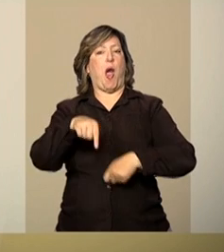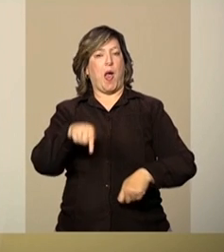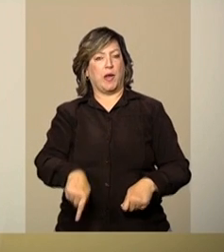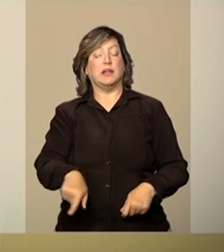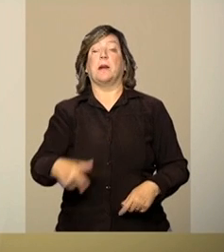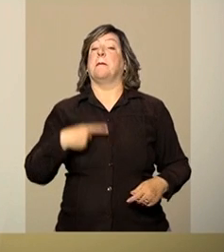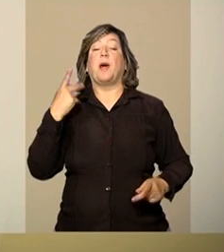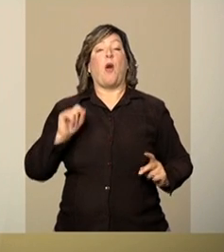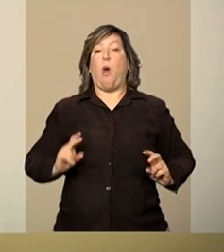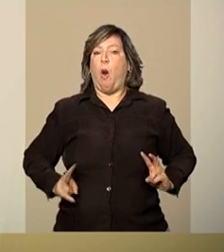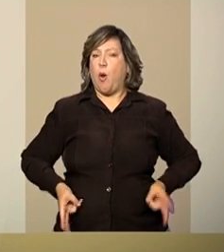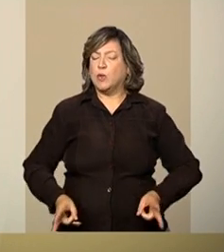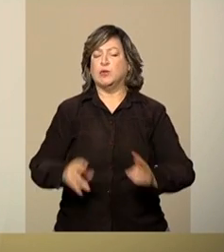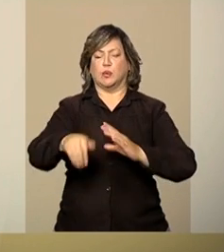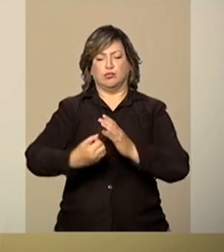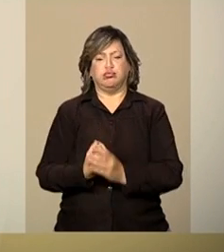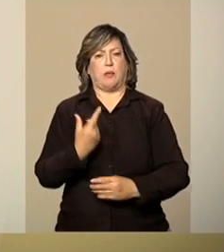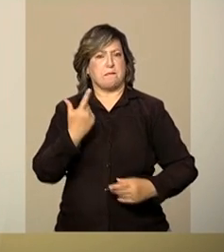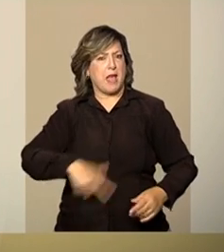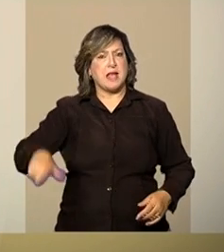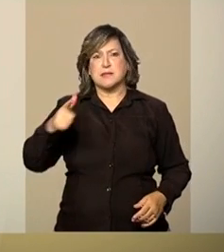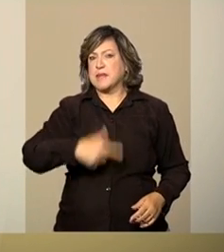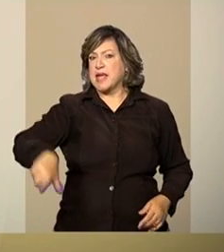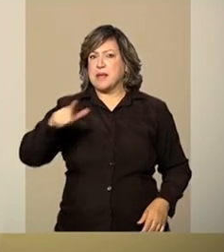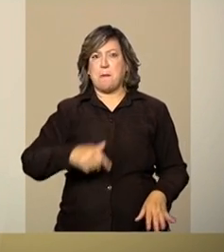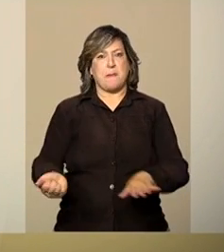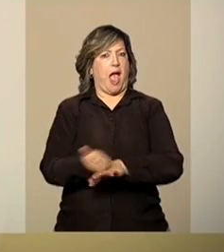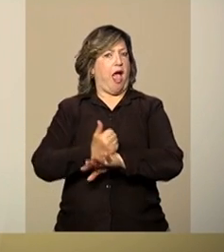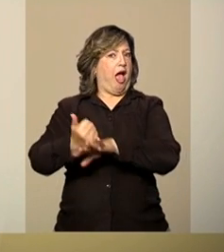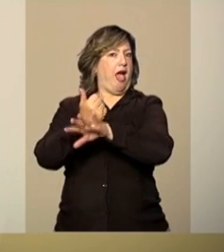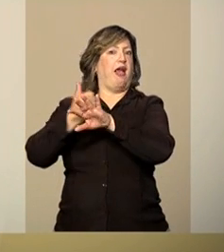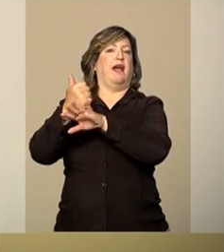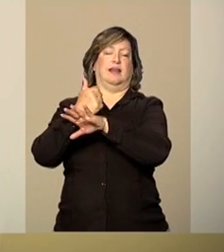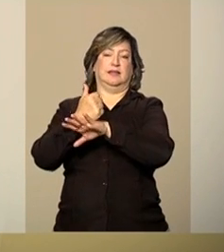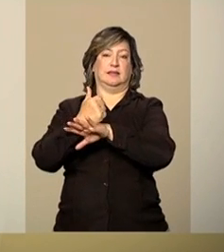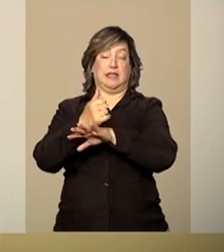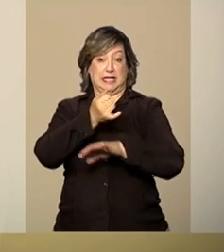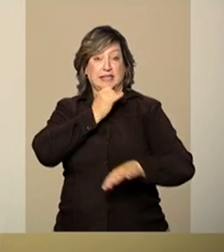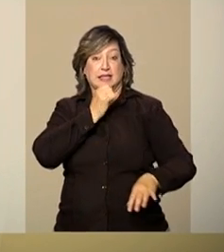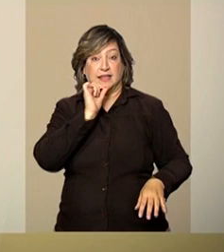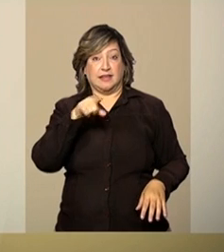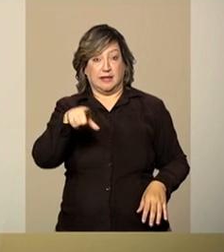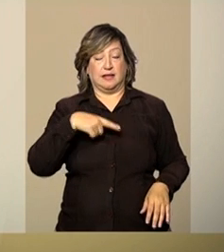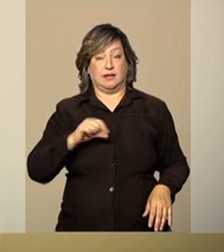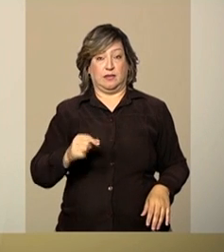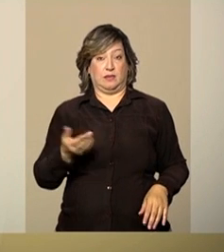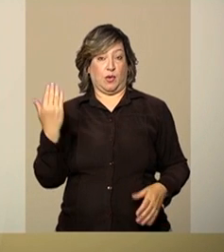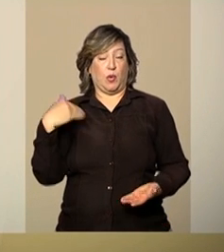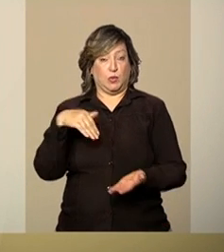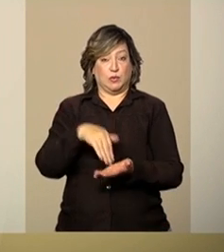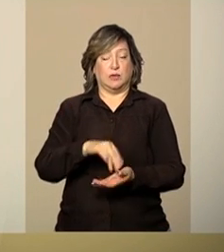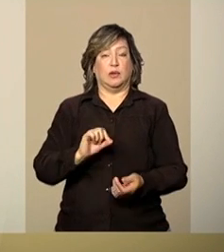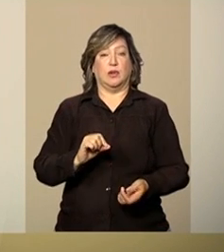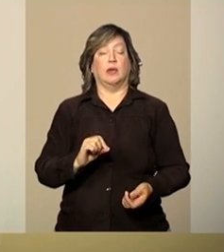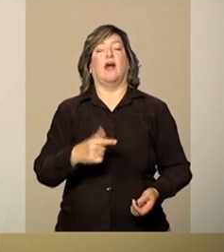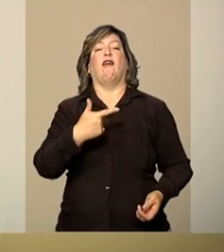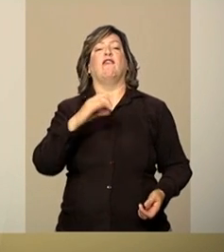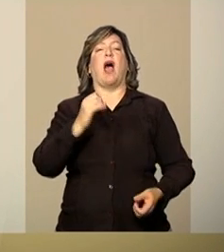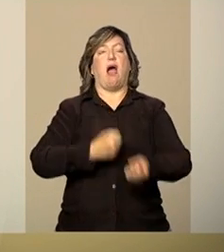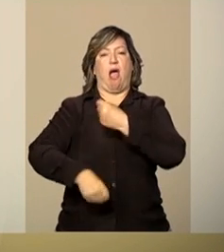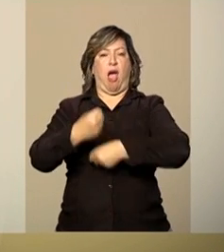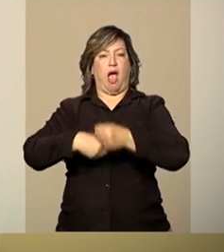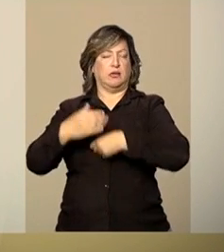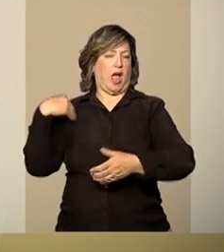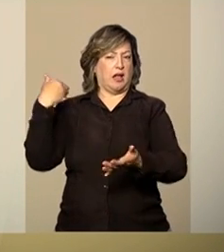ela continue produzindo mais e cada vez melhor para você ter uma ideia nas últimas duas décadas Nossa